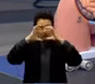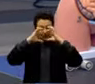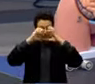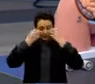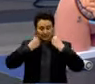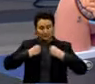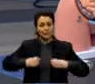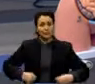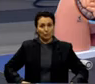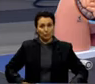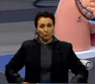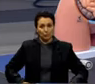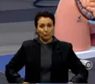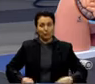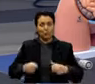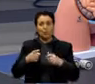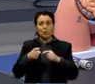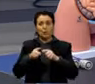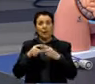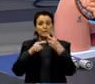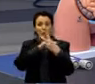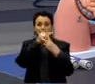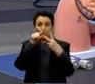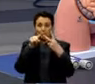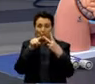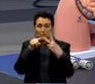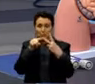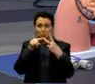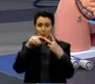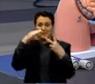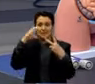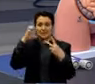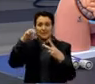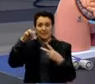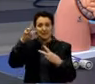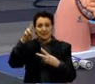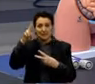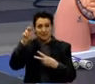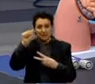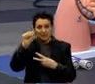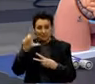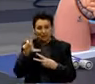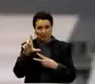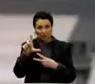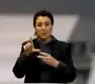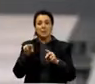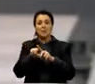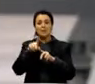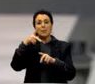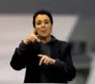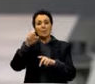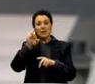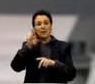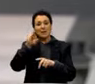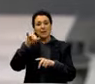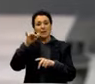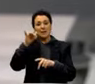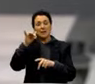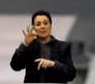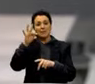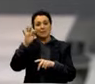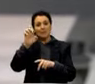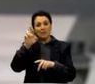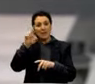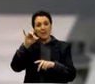sobre o central e não falei sobre o periférico. Então, vamos rever aí. O sistema nervoso, então, é dividido no central, que